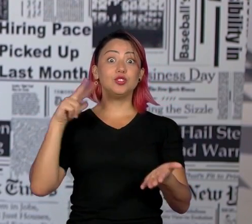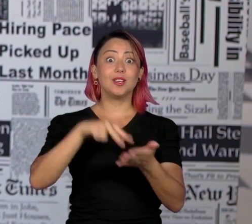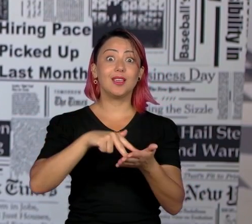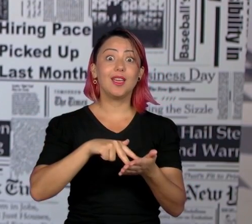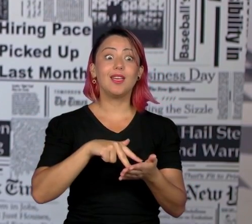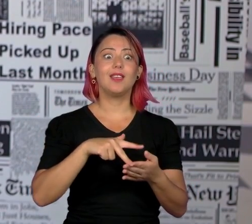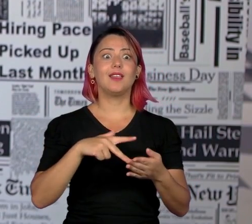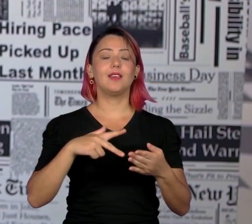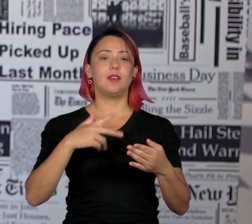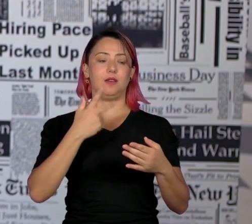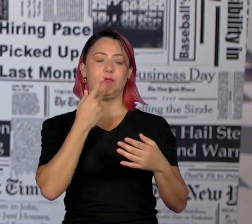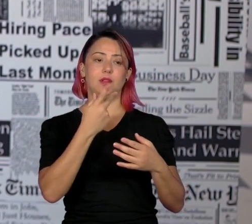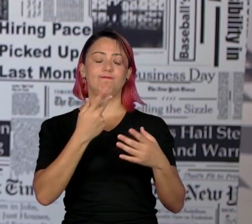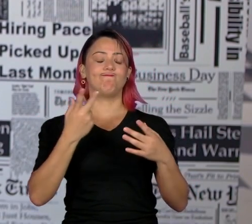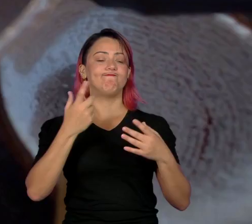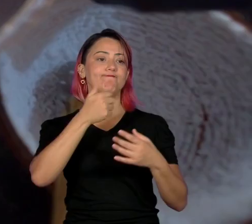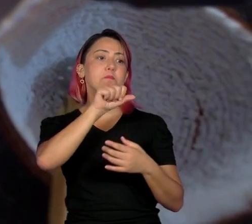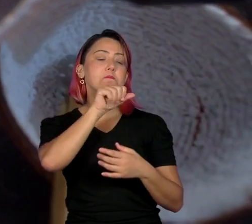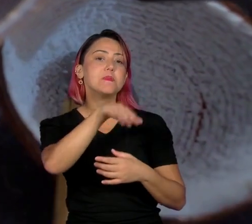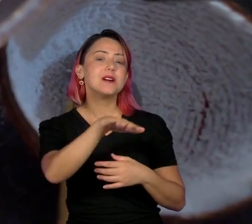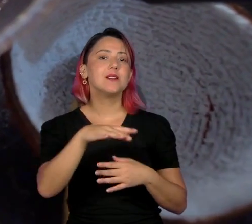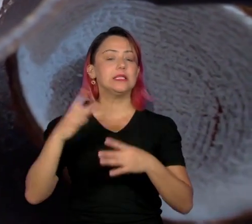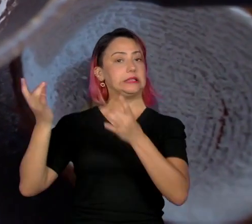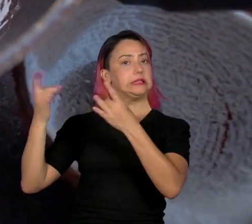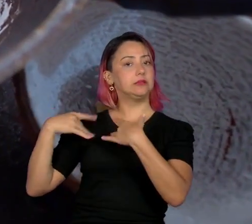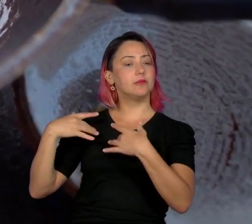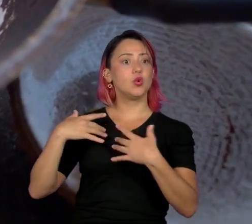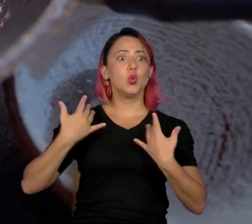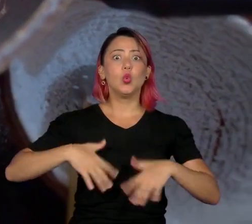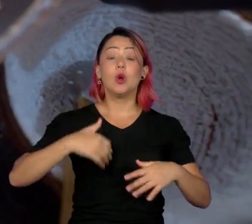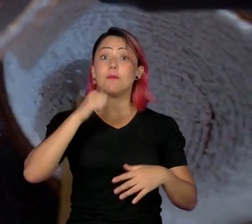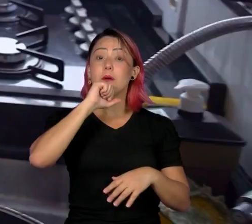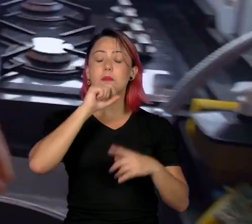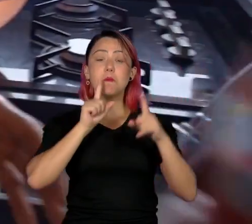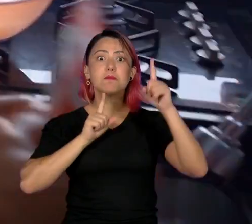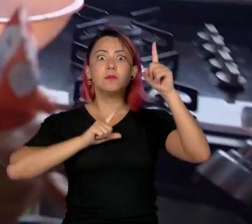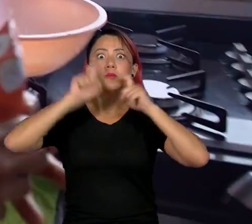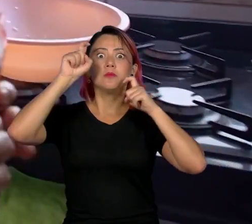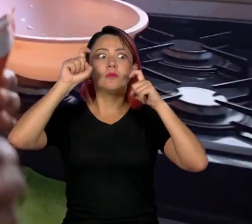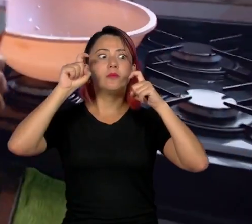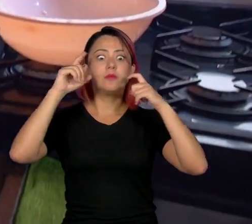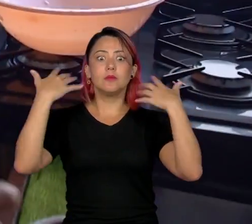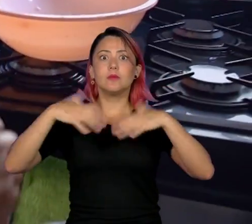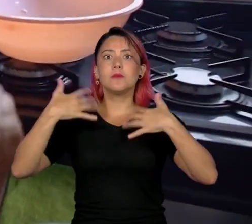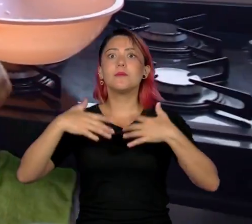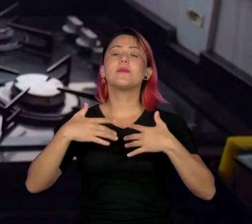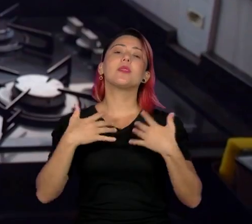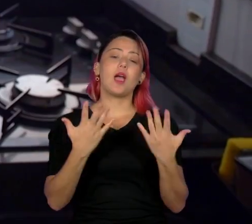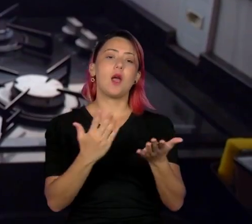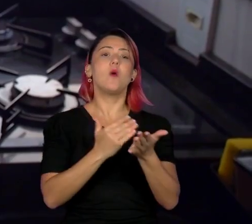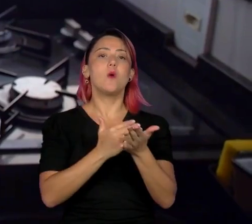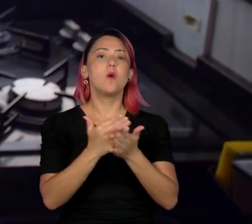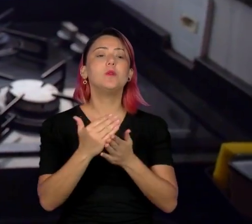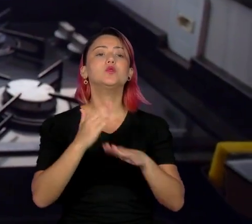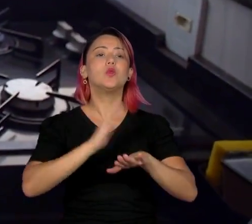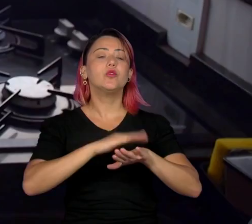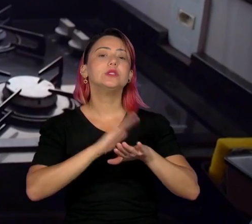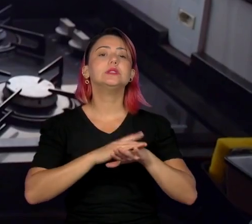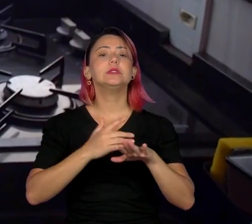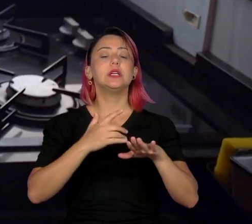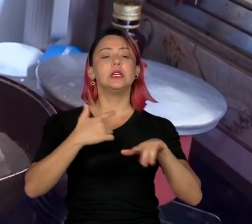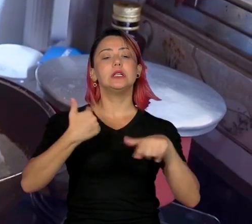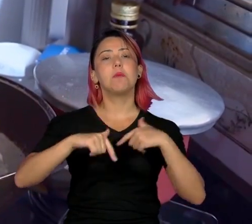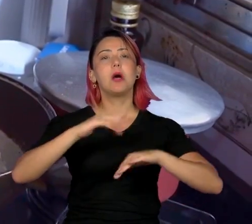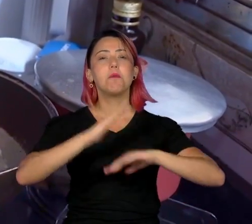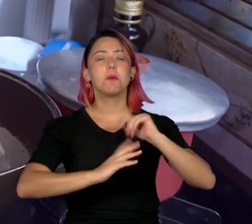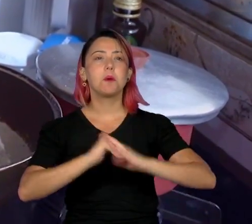a cara de desespero da minha mãe. Aí a gente teve a ideia de fazer as cocadas para agregar renda também lá para casa e para